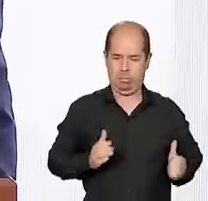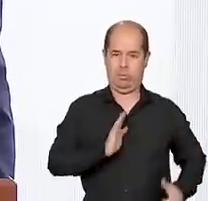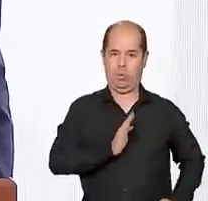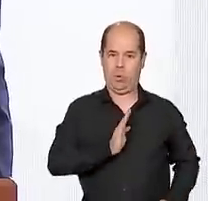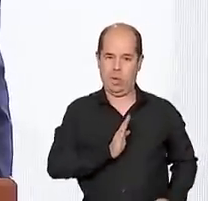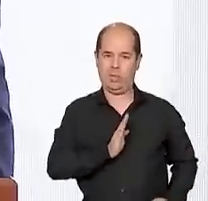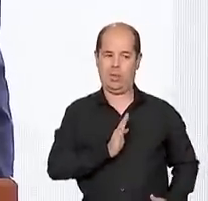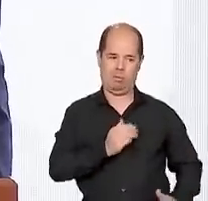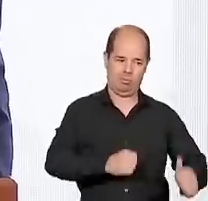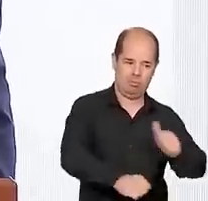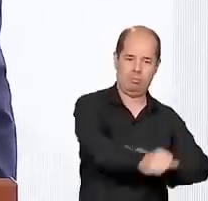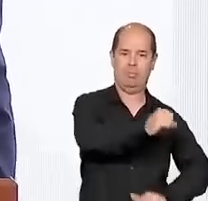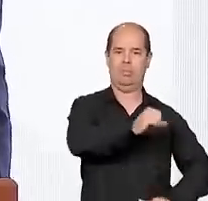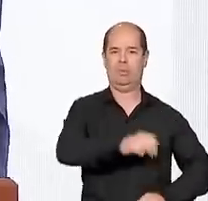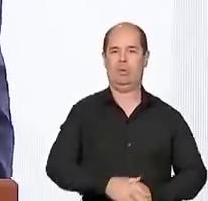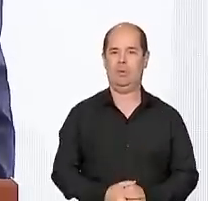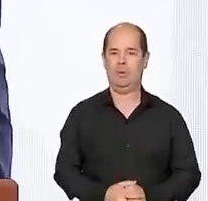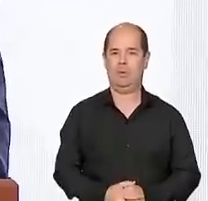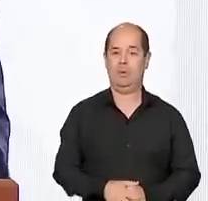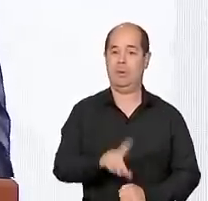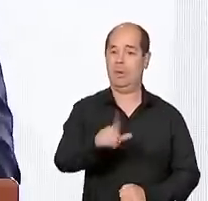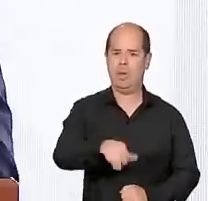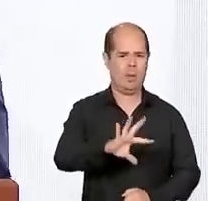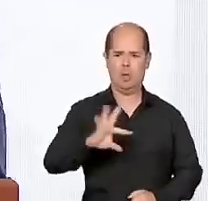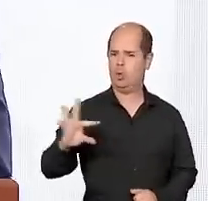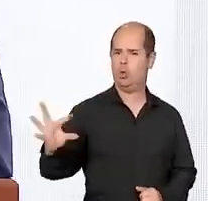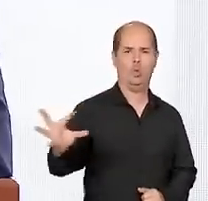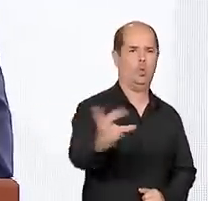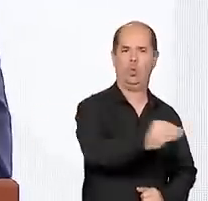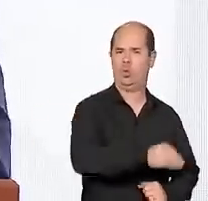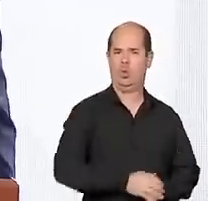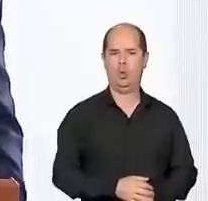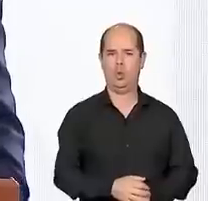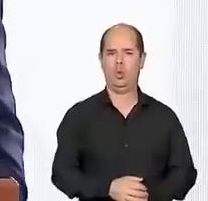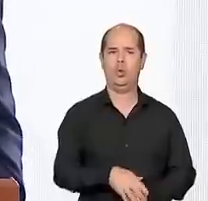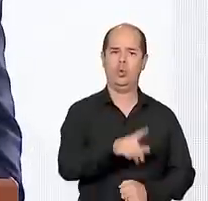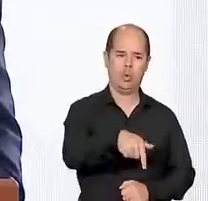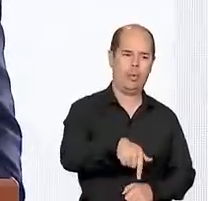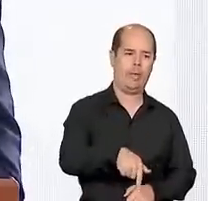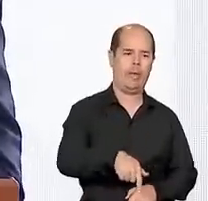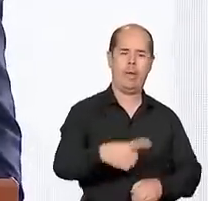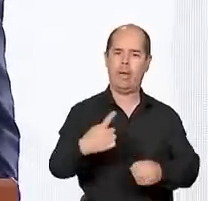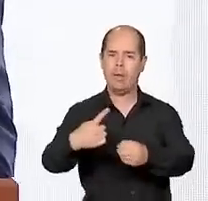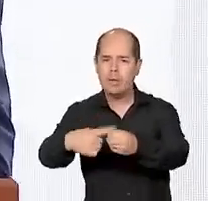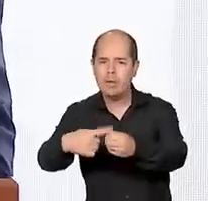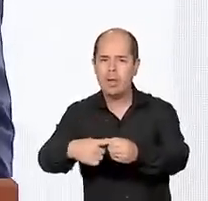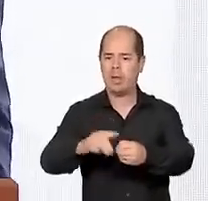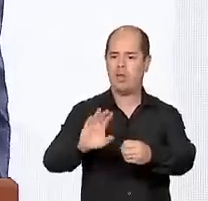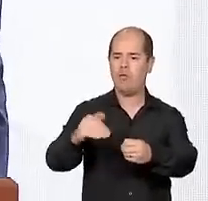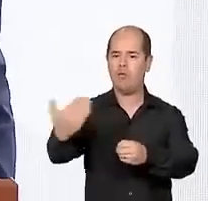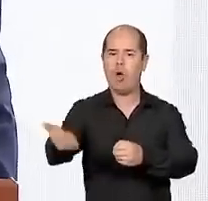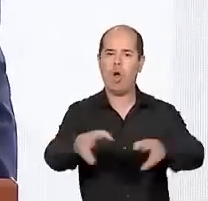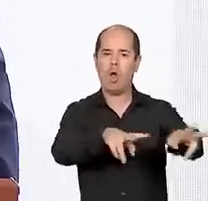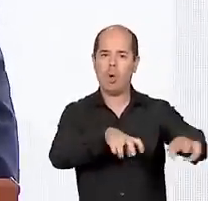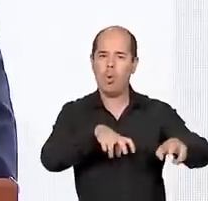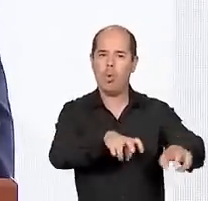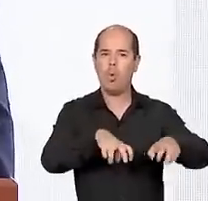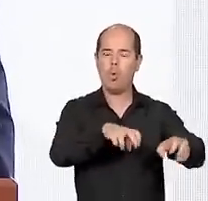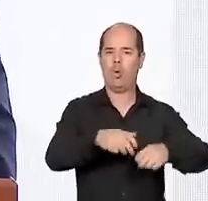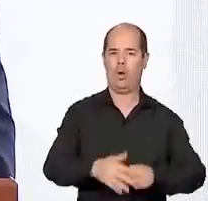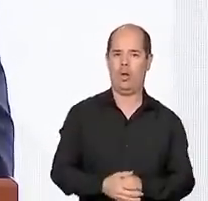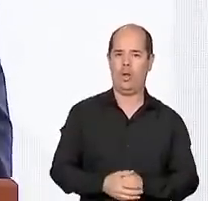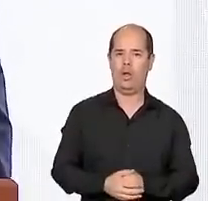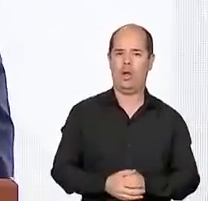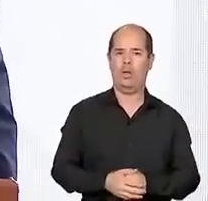universalidade para todos, rural, urbano, empregado, desempregado, e equidade. Depois, em